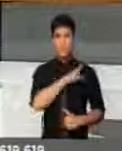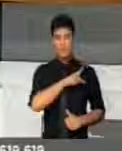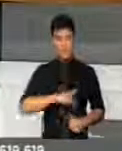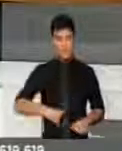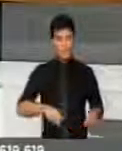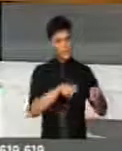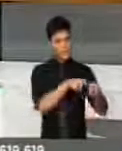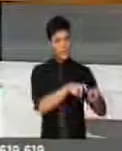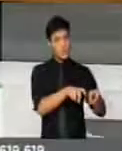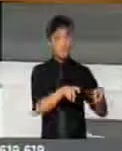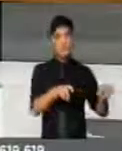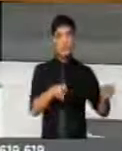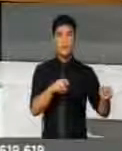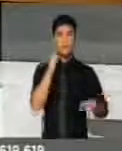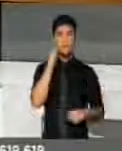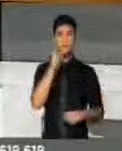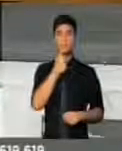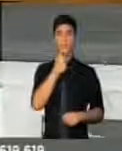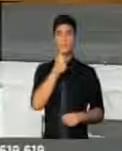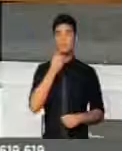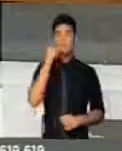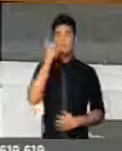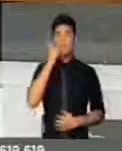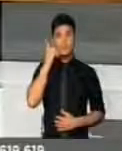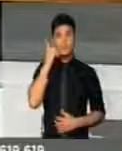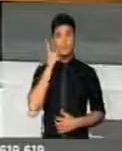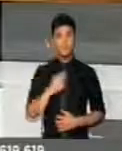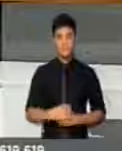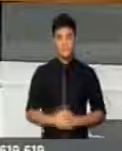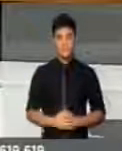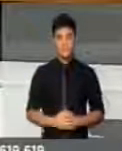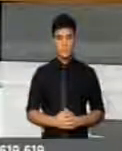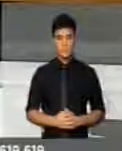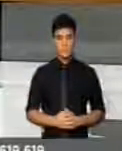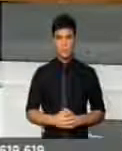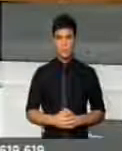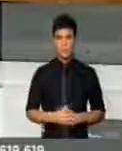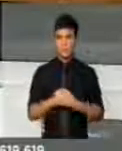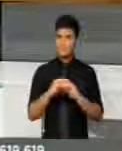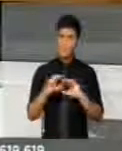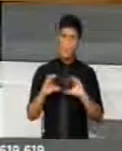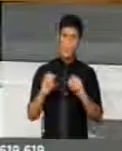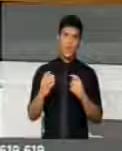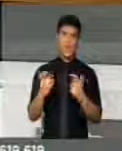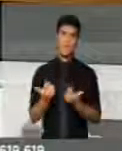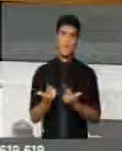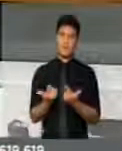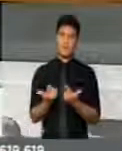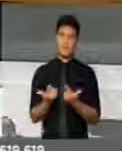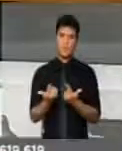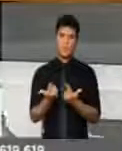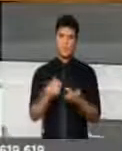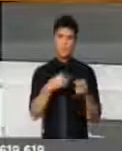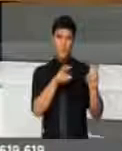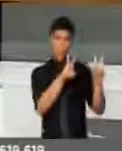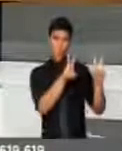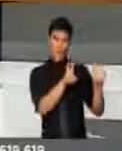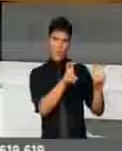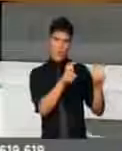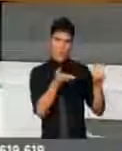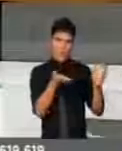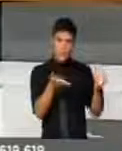presidente, senhoras e senhores parlamentares, é evidente que o assunto de